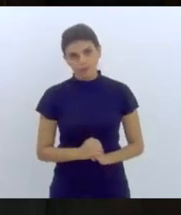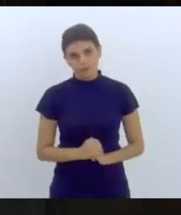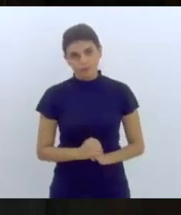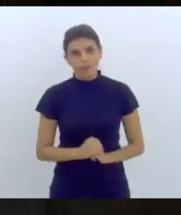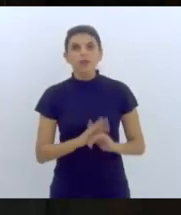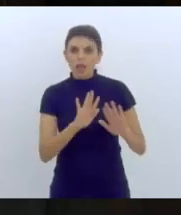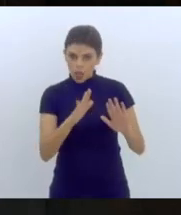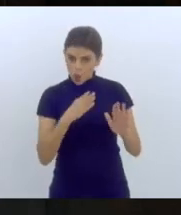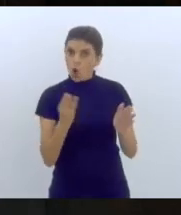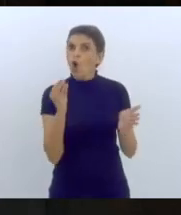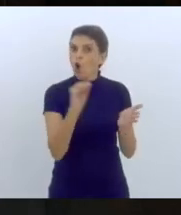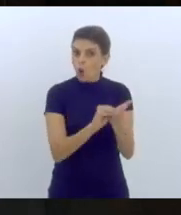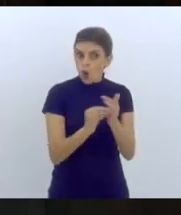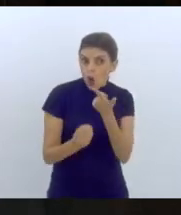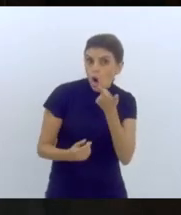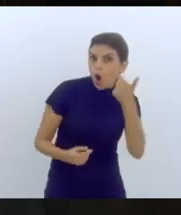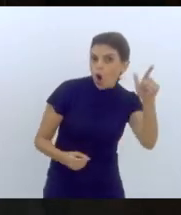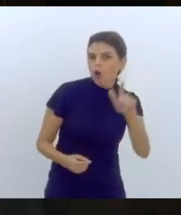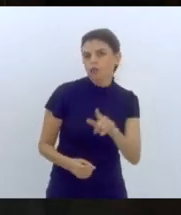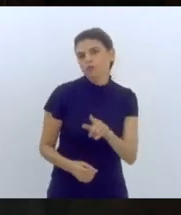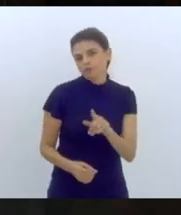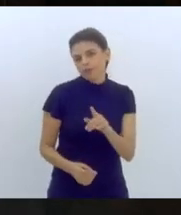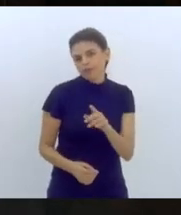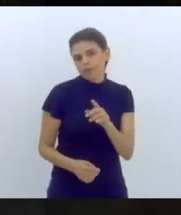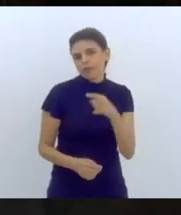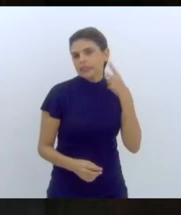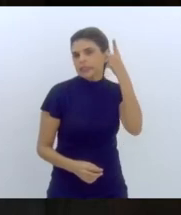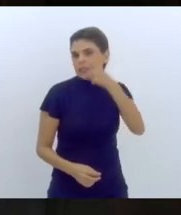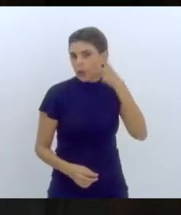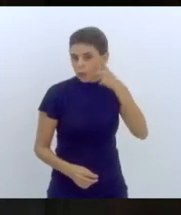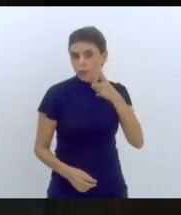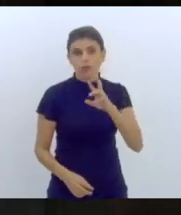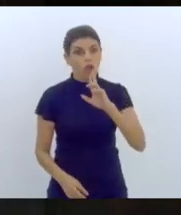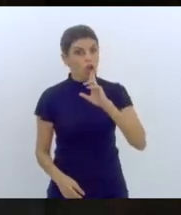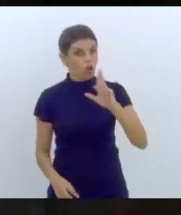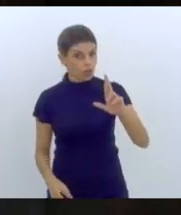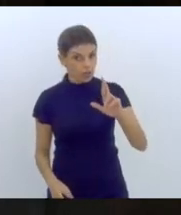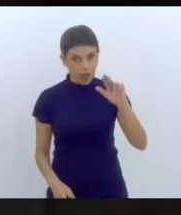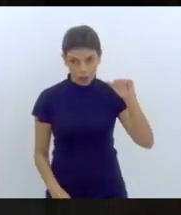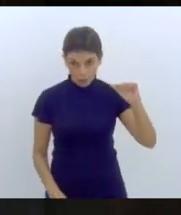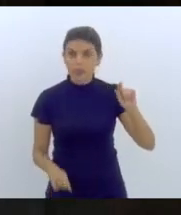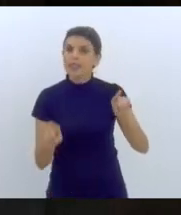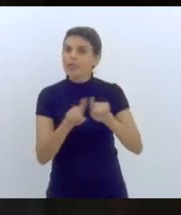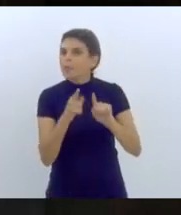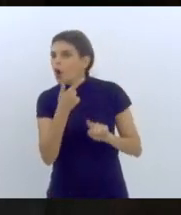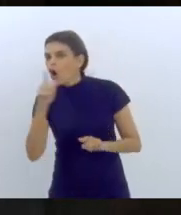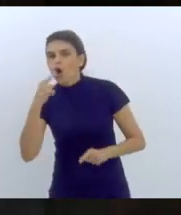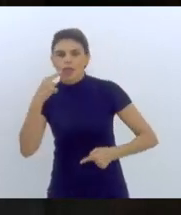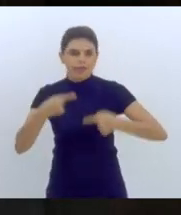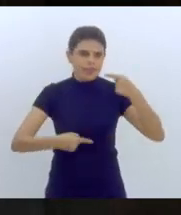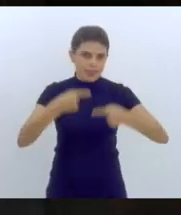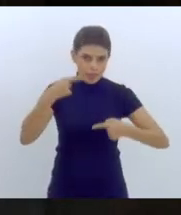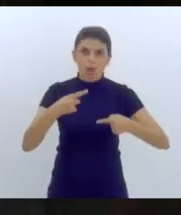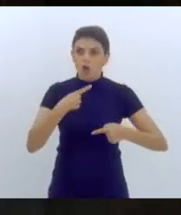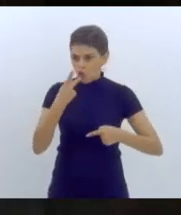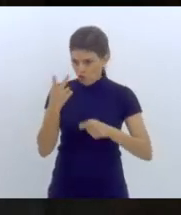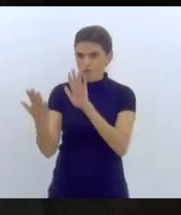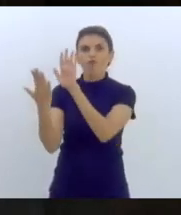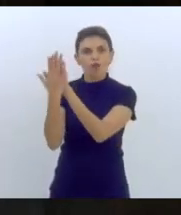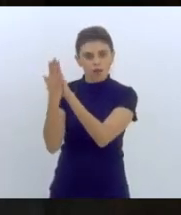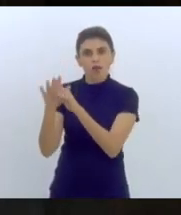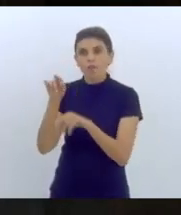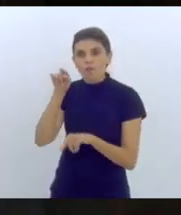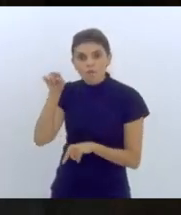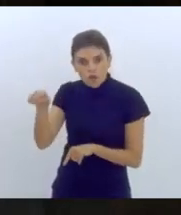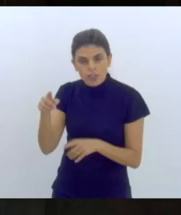Aliás, eu fiz referência que o outro deputado também, o deputado Rodrigo Amorim, já em outro debate que a gente fez, eu falei com ele que ele